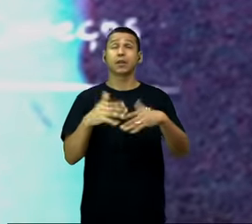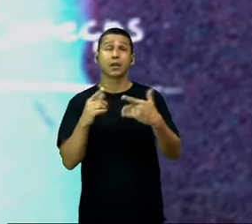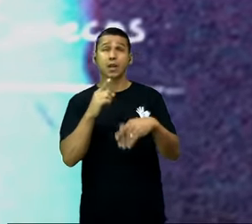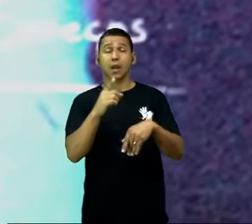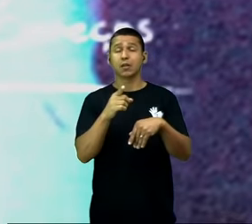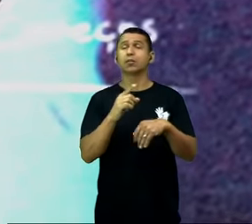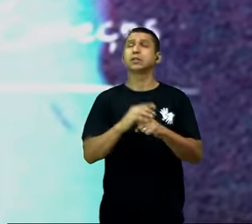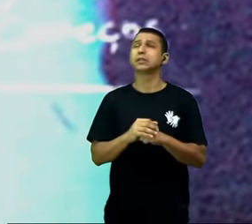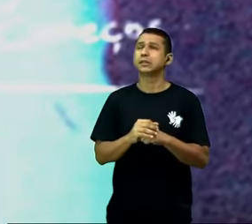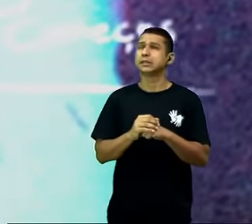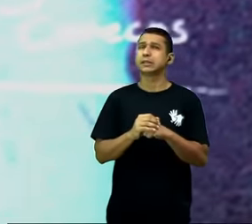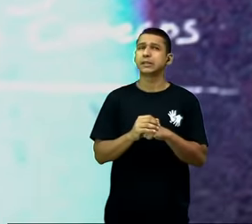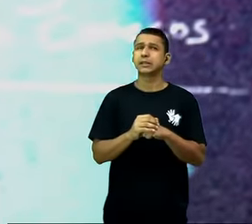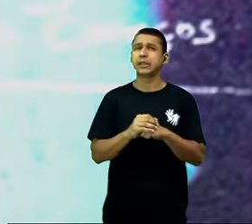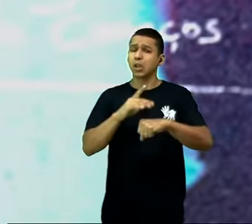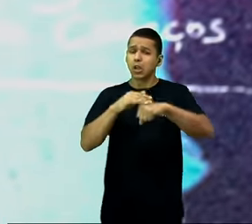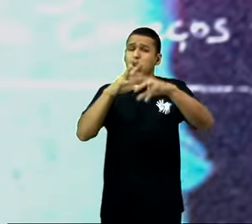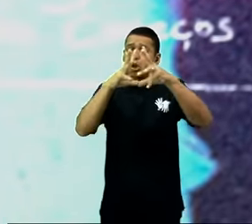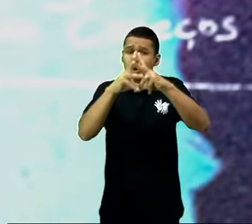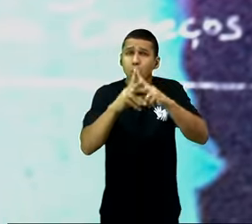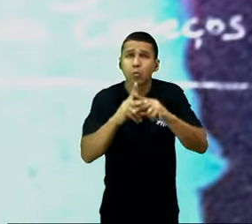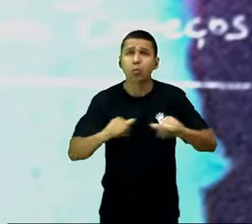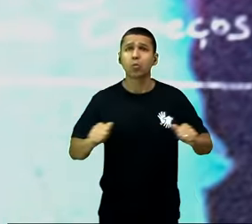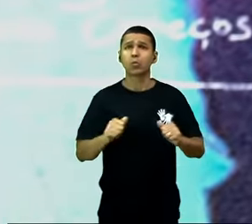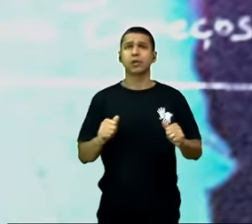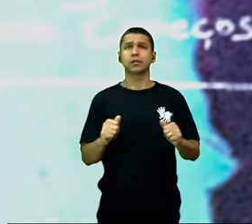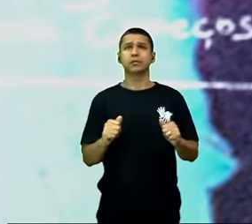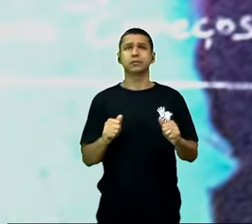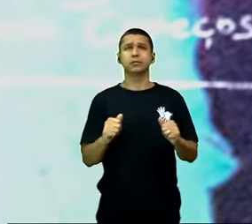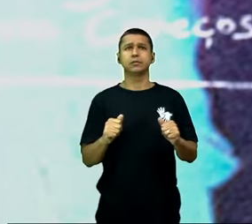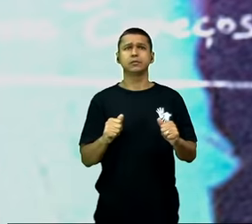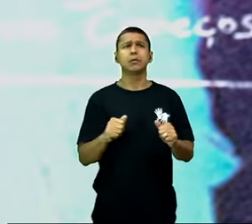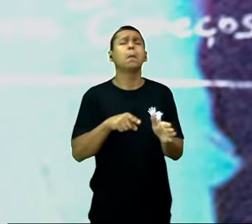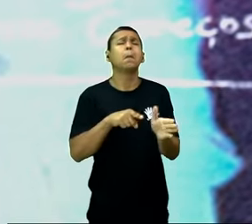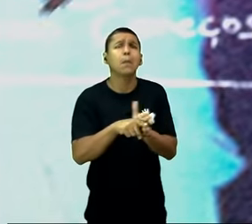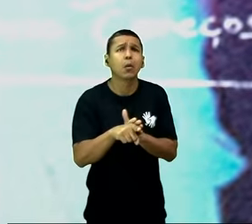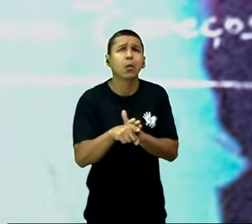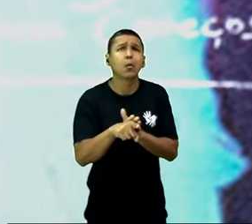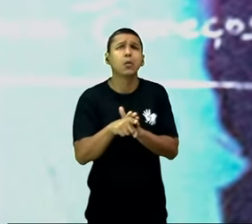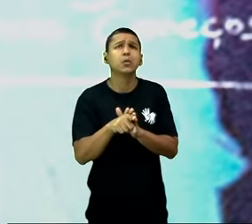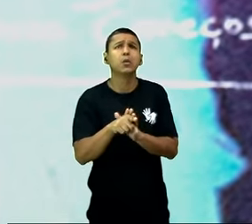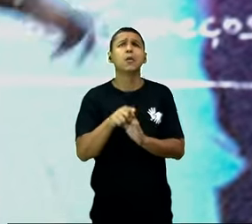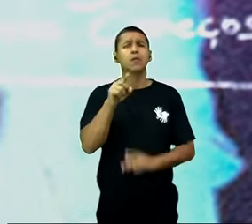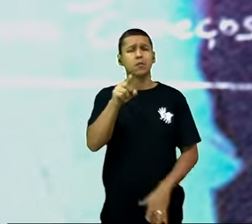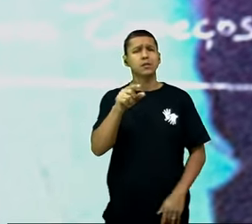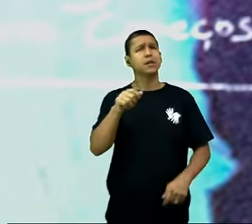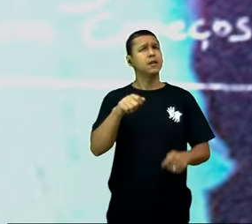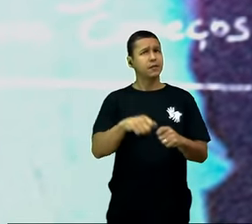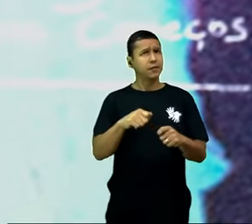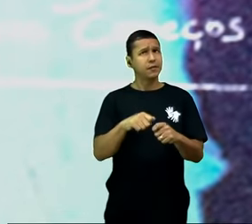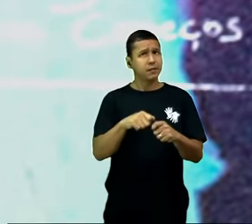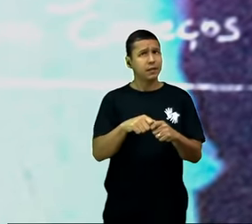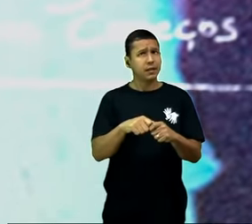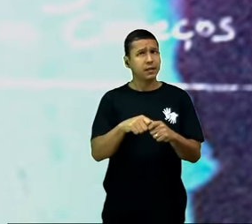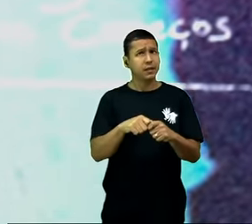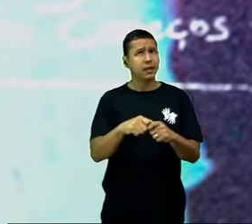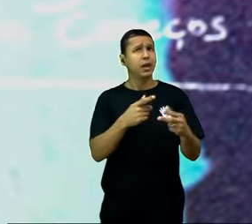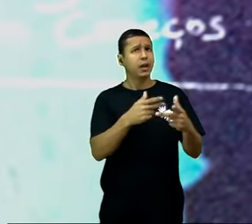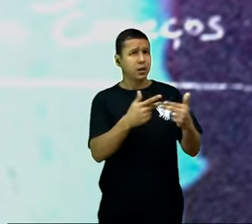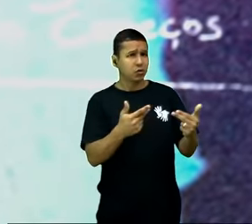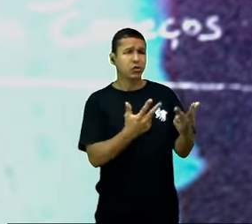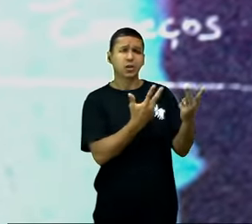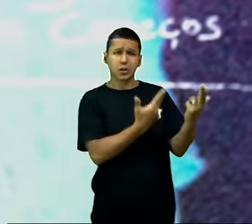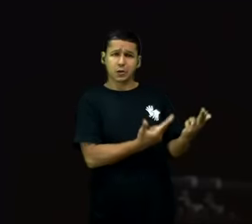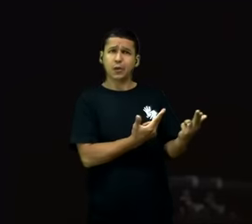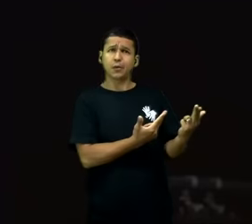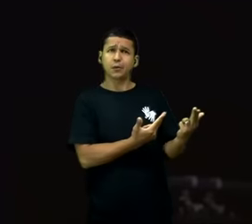coisas, e você fosse curado milagrosamente, te pergunto, você iria fazer as mesmas coisas que você negligenciou antes? Não,